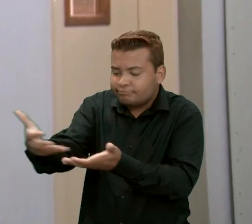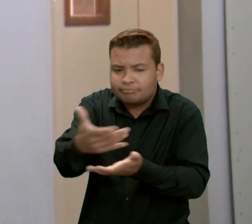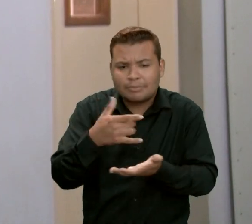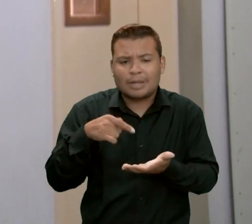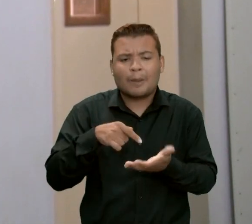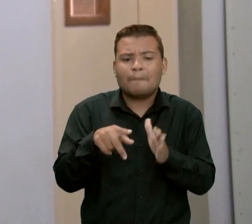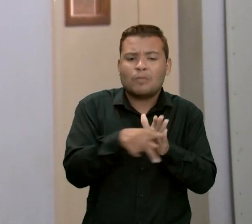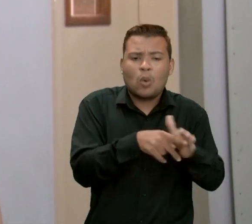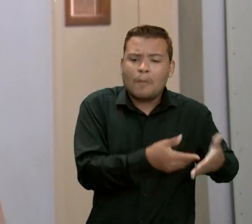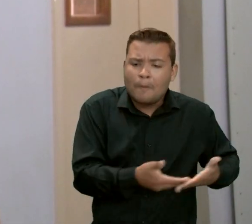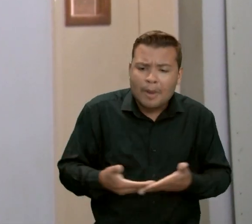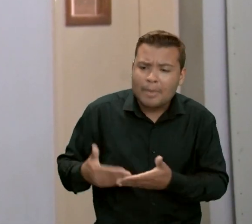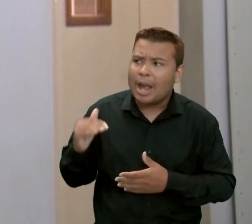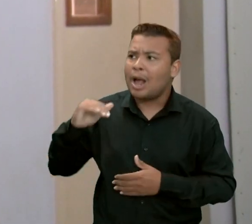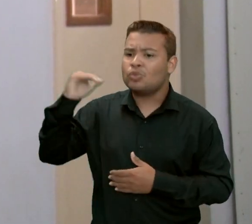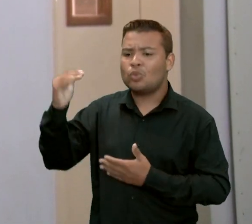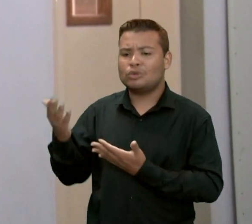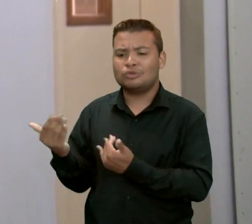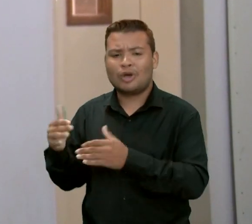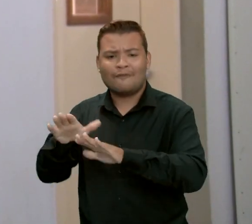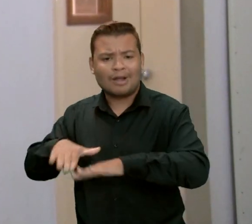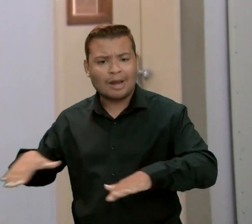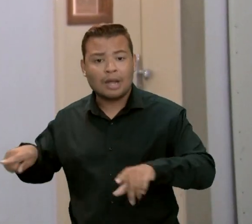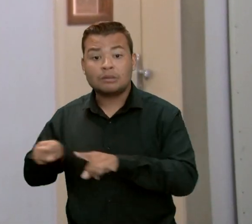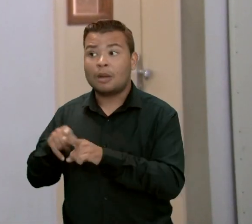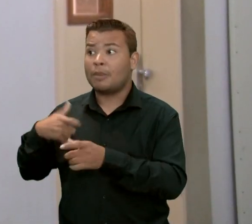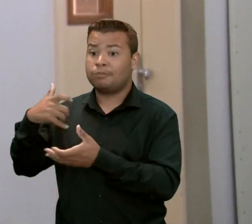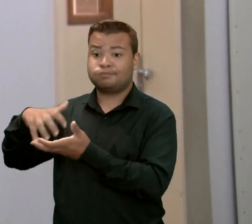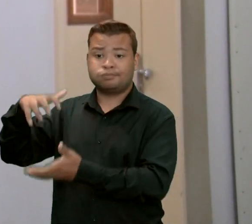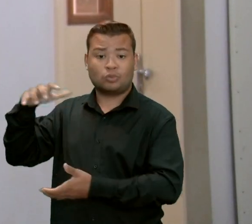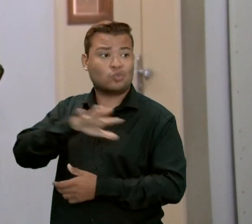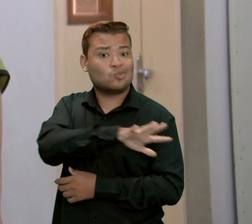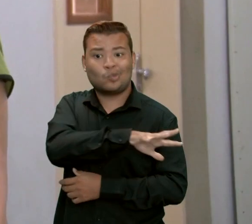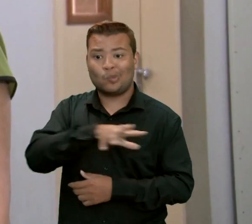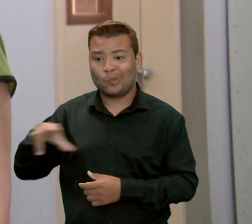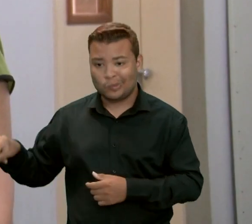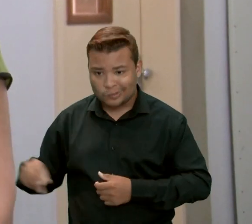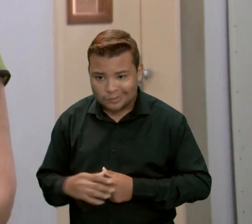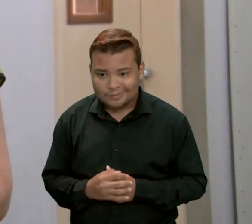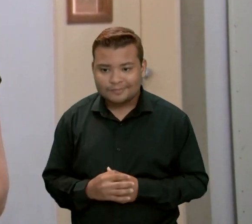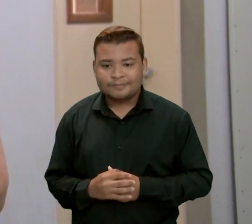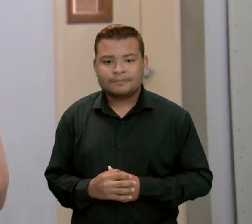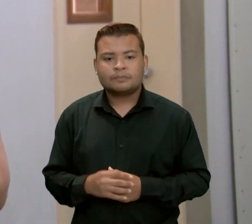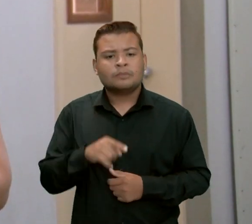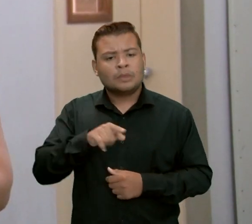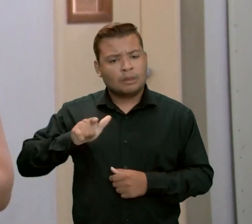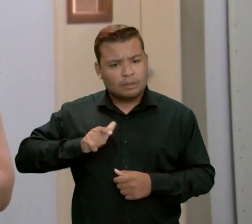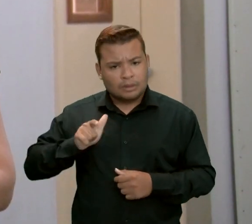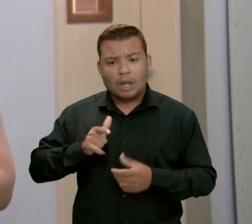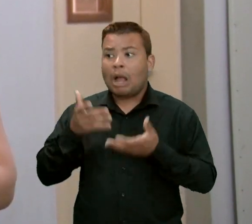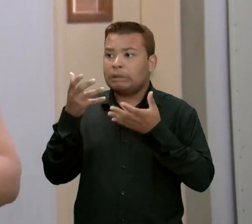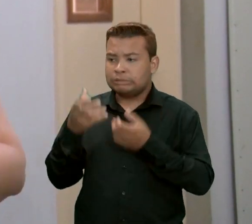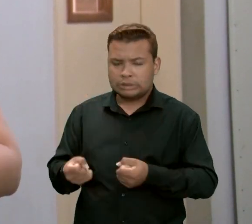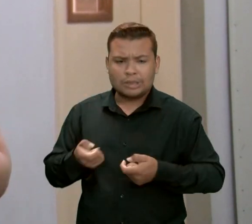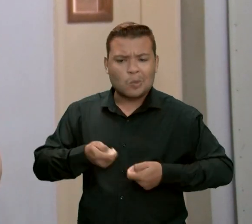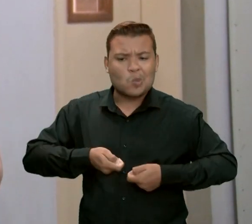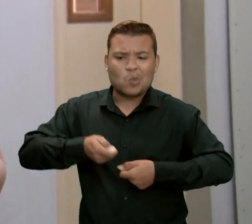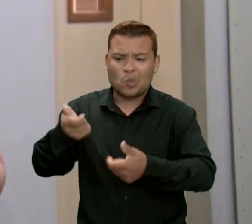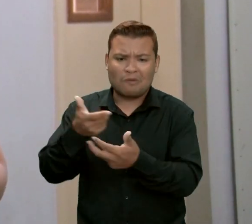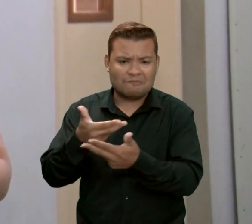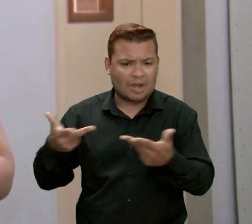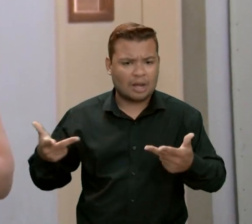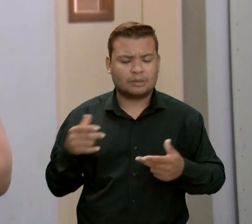quanto para o adulto, o jovem, a criança e o idoso também. E eles recebem vários tipos de doações, né?